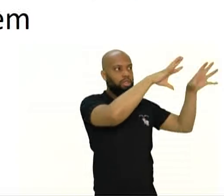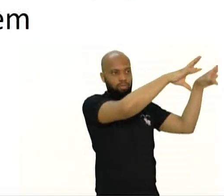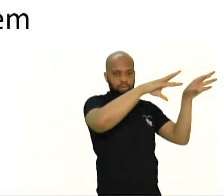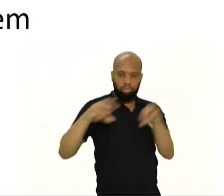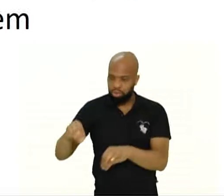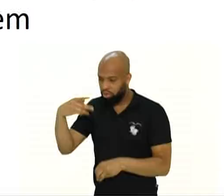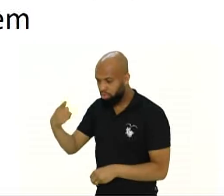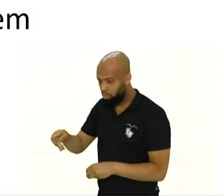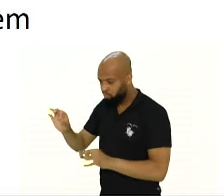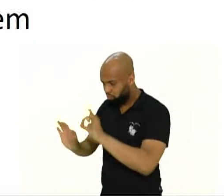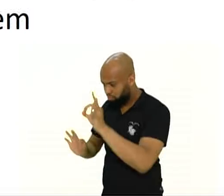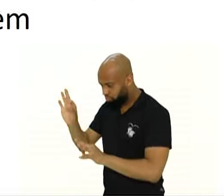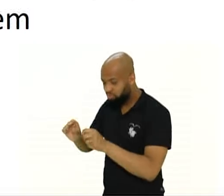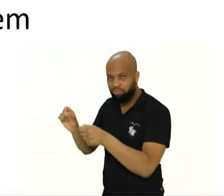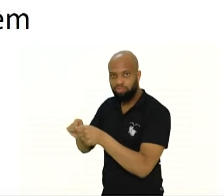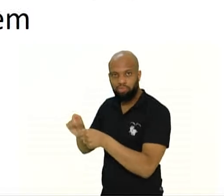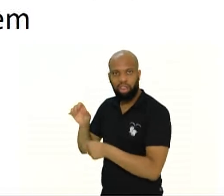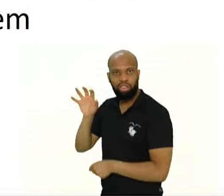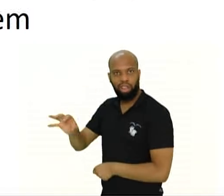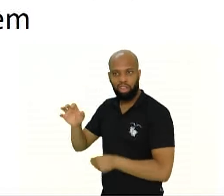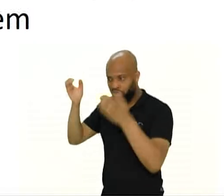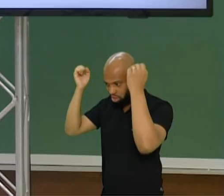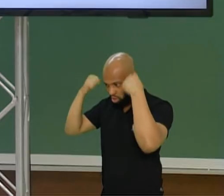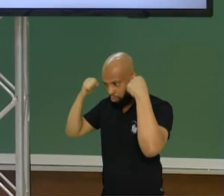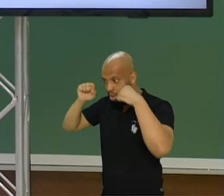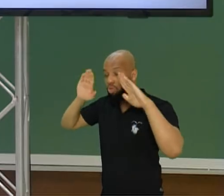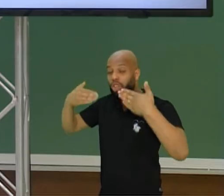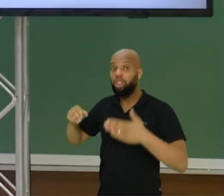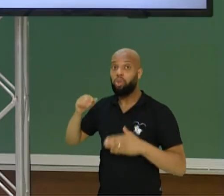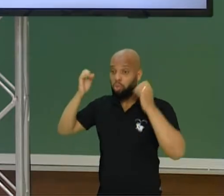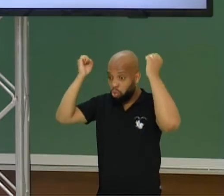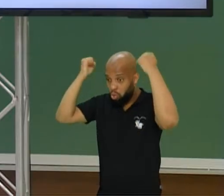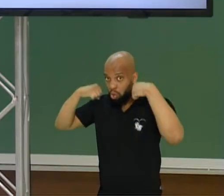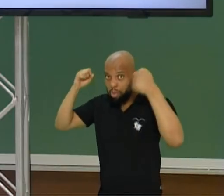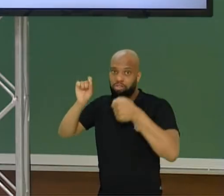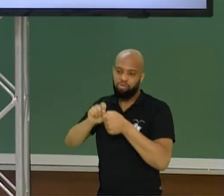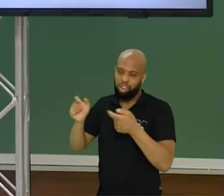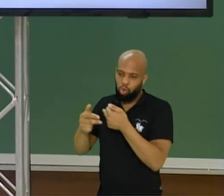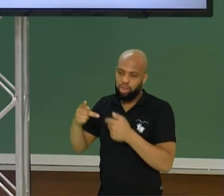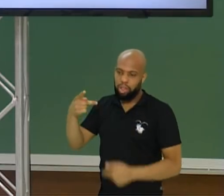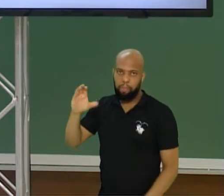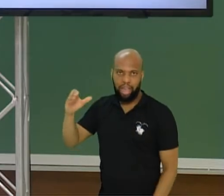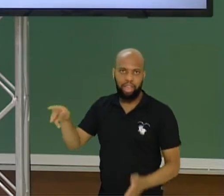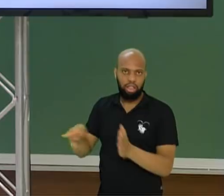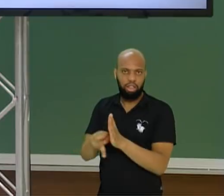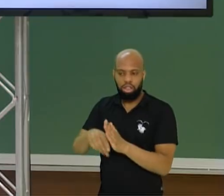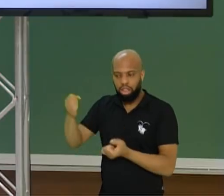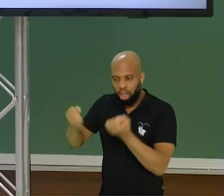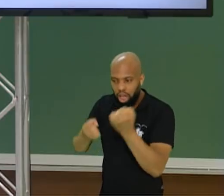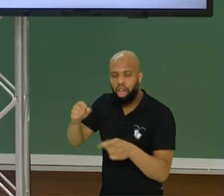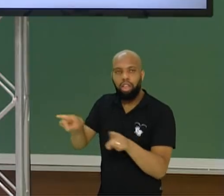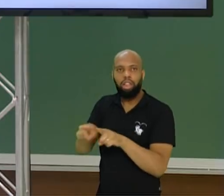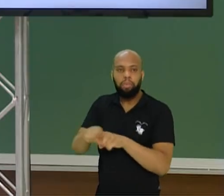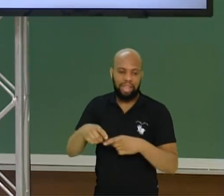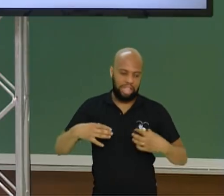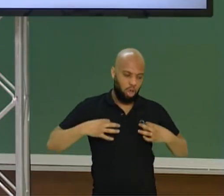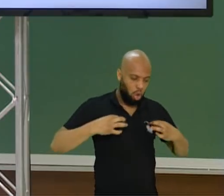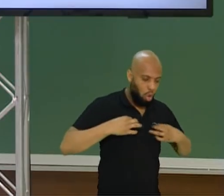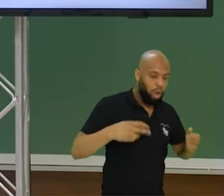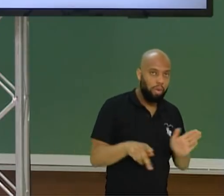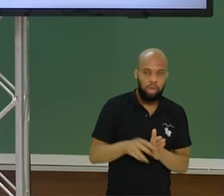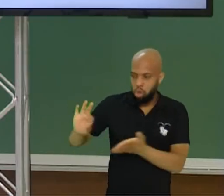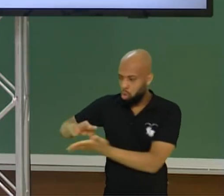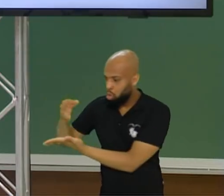para montar os produtos no México. Então, o México acaba montando ali peças de automóvel, né? Chegam roupas para